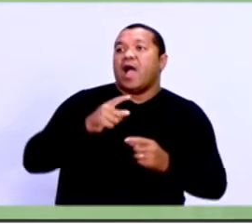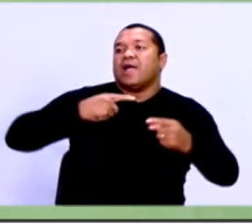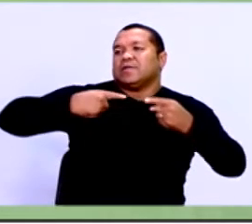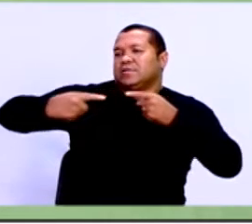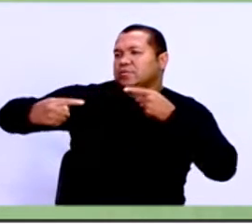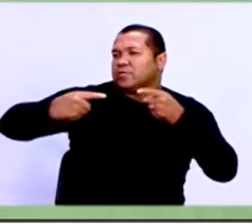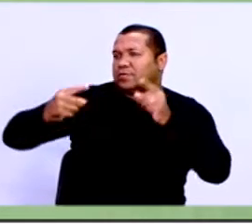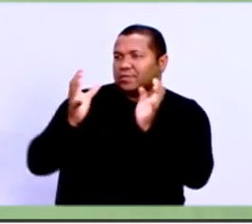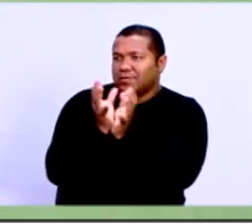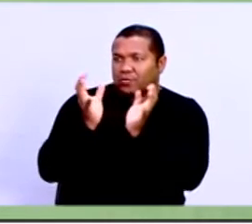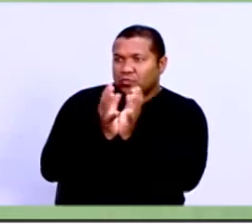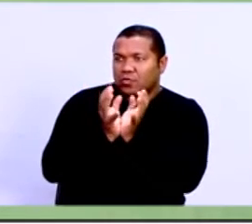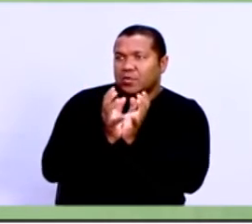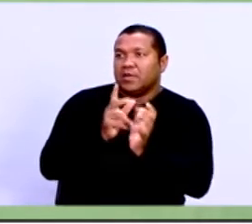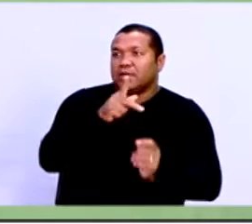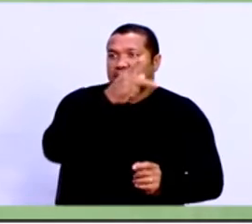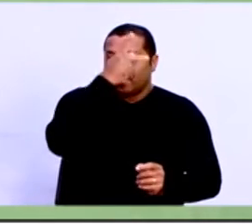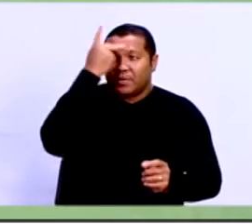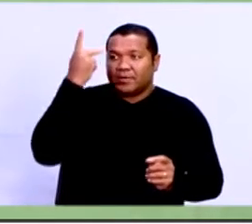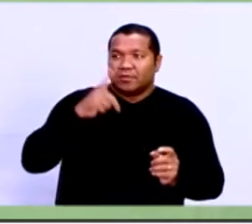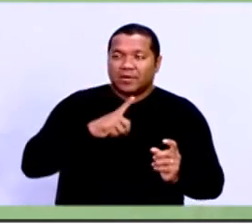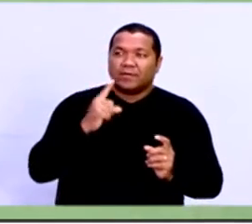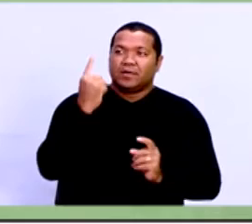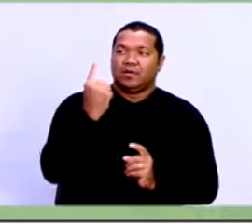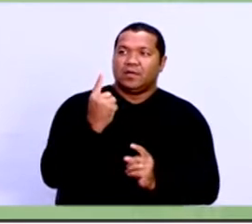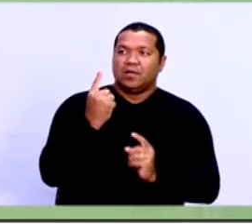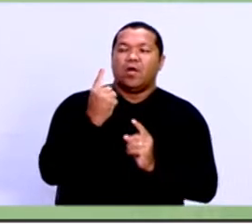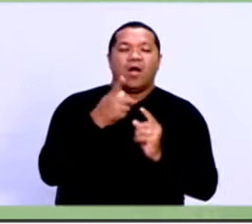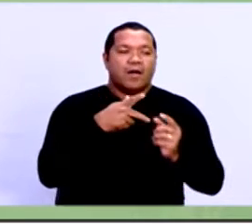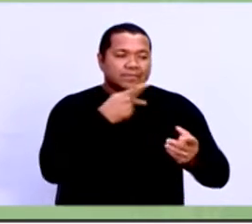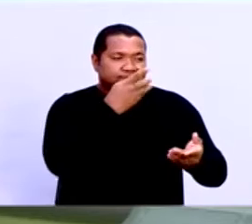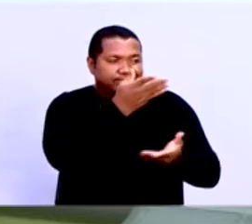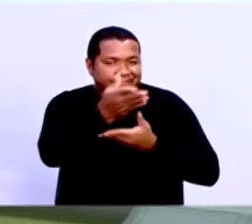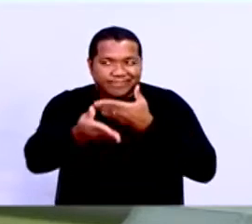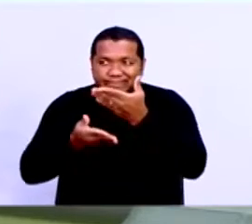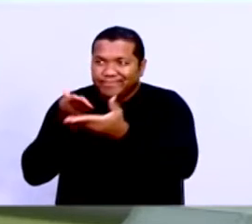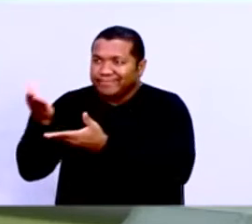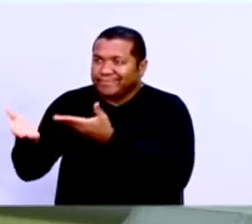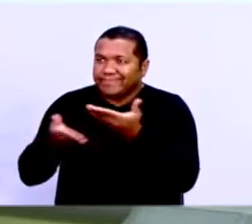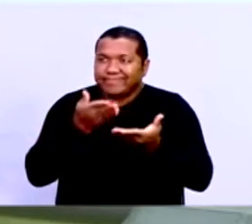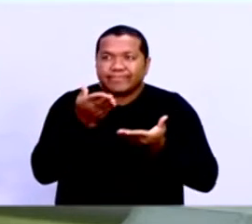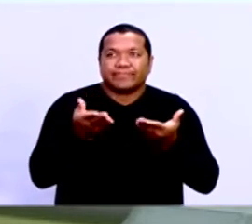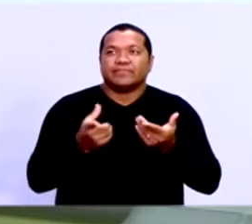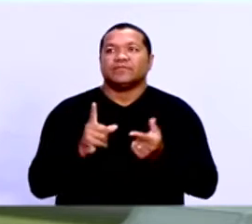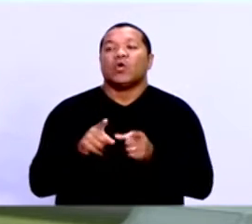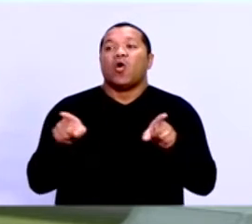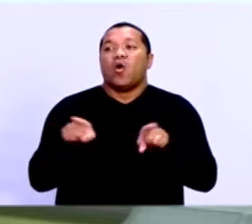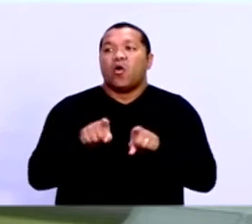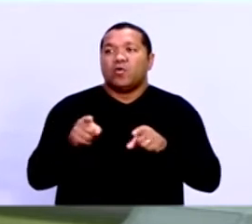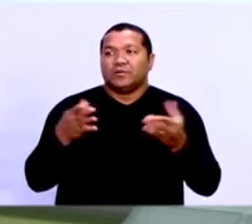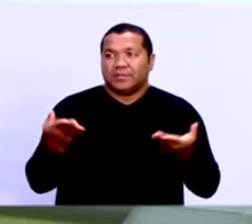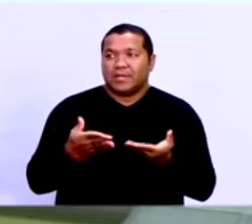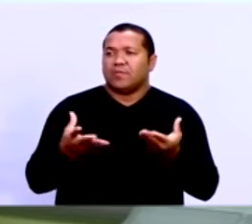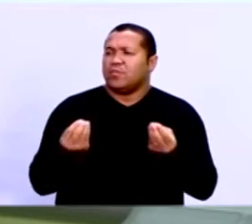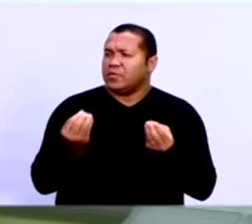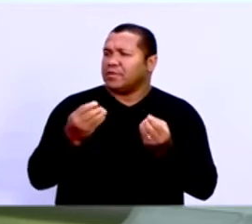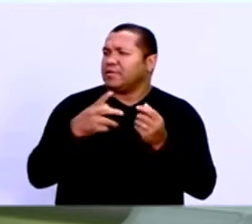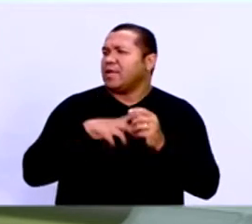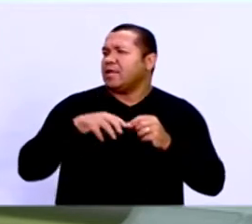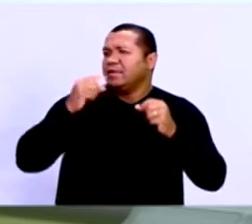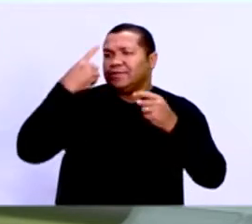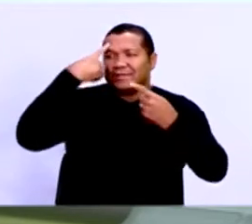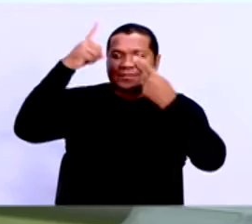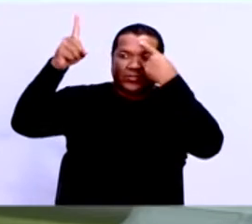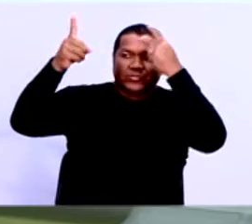em grupo é conduzida por um mediador hoje em dia usa se muito o brien storm em reuniões